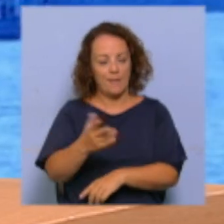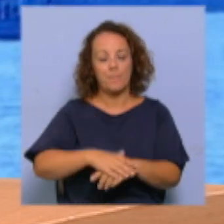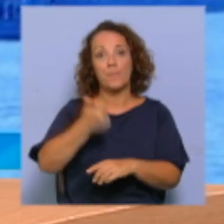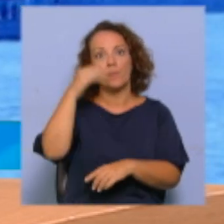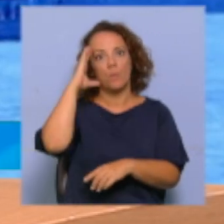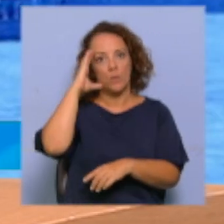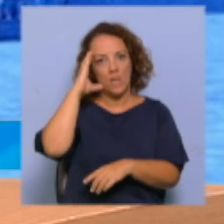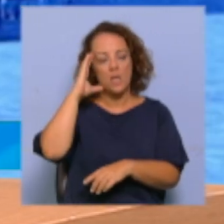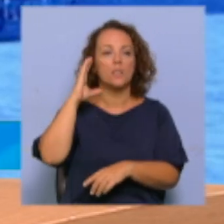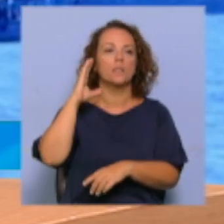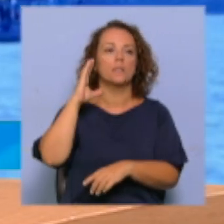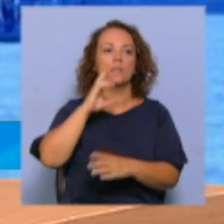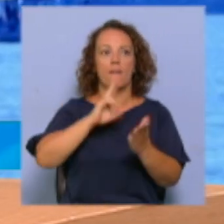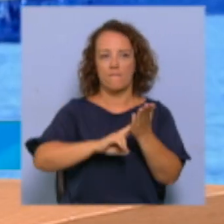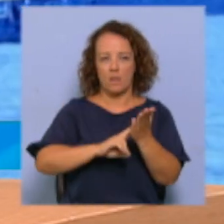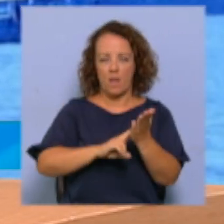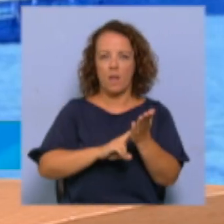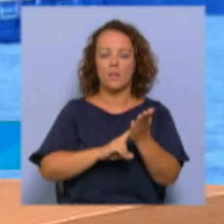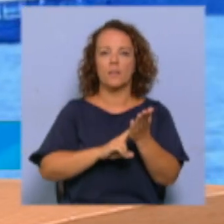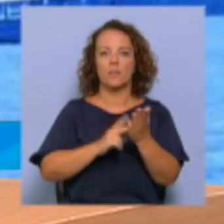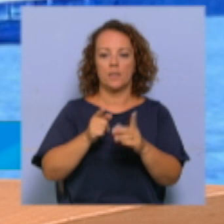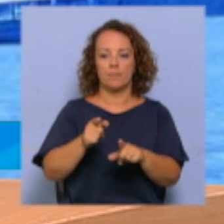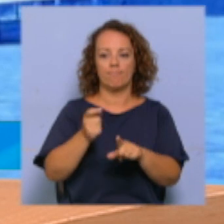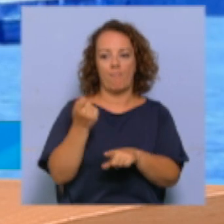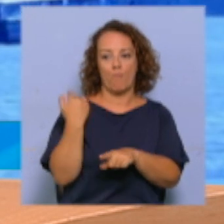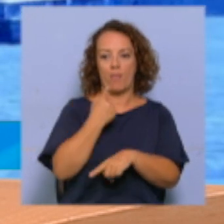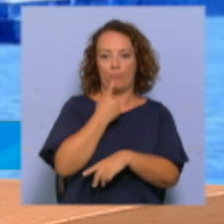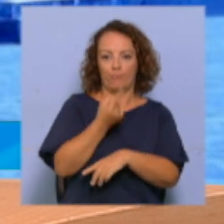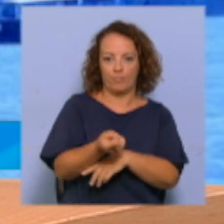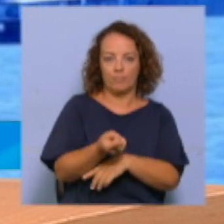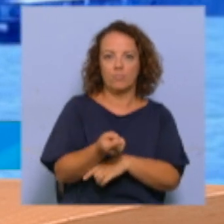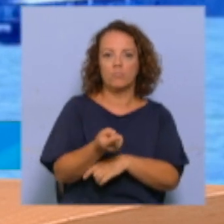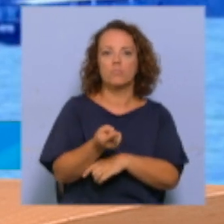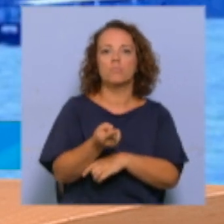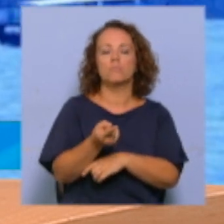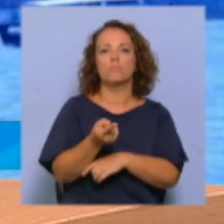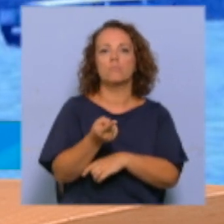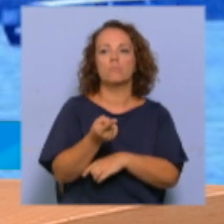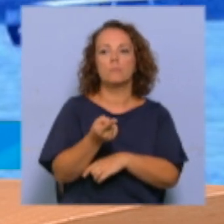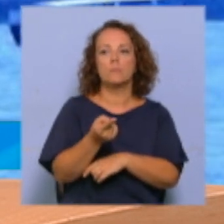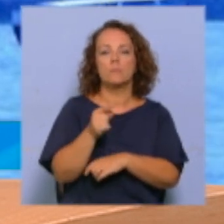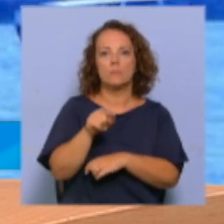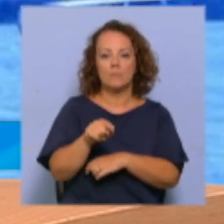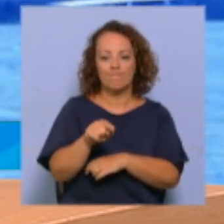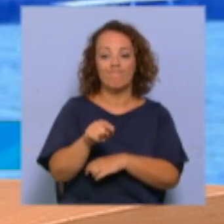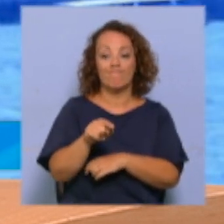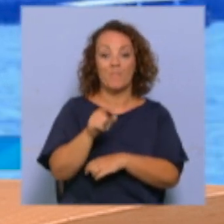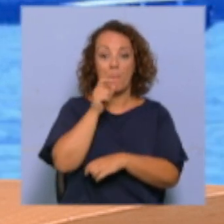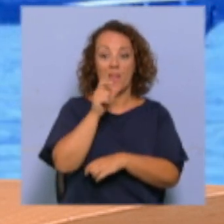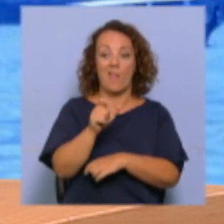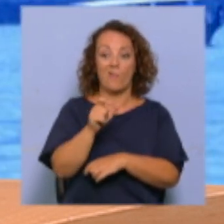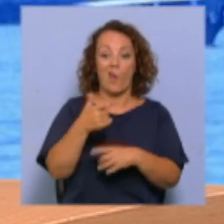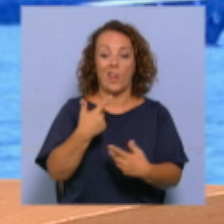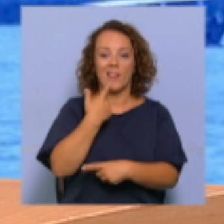acho que empregou há pouco, quando iniciou, uma palavra que hoje em dia já não dá para usar muito, que